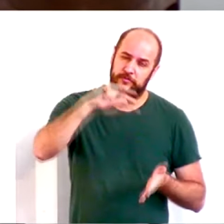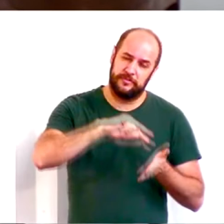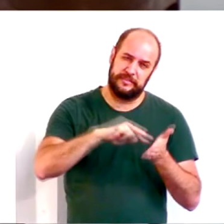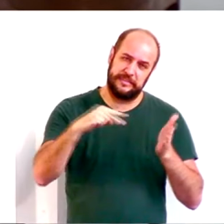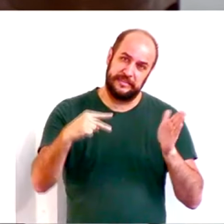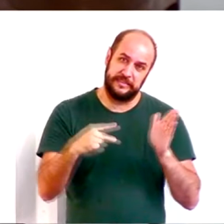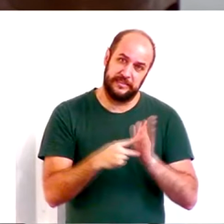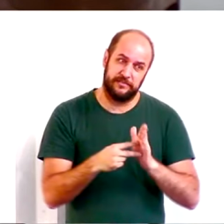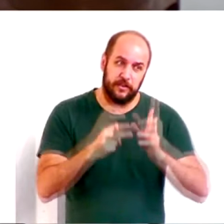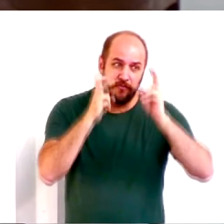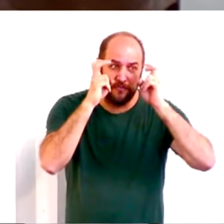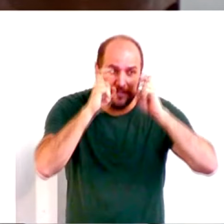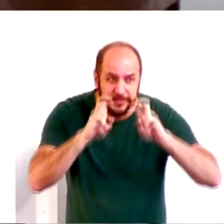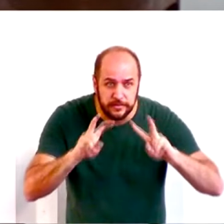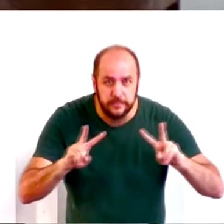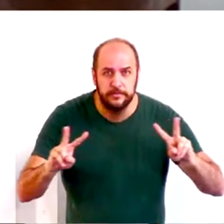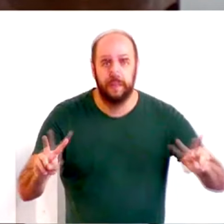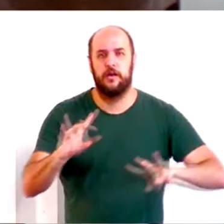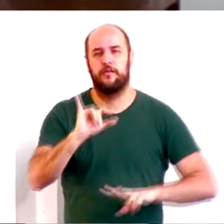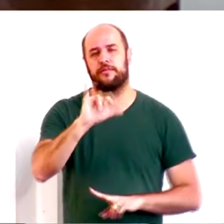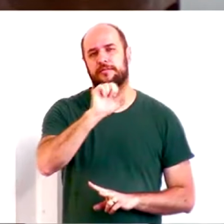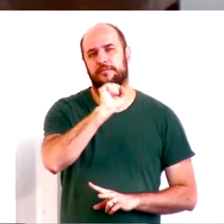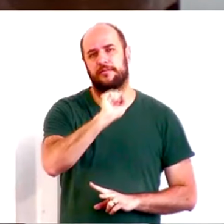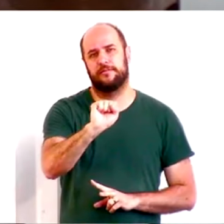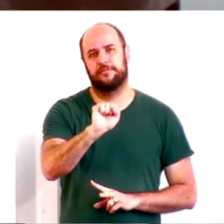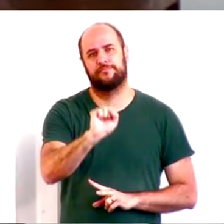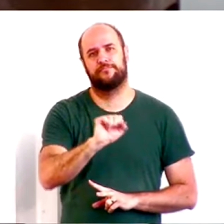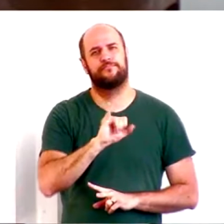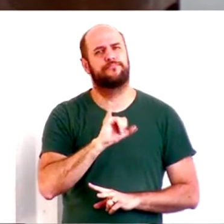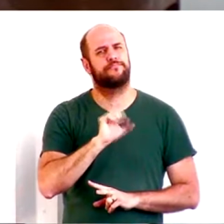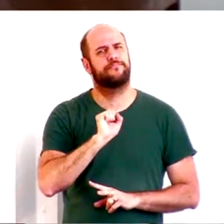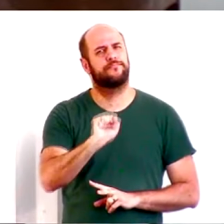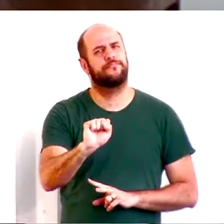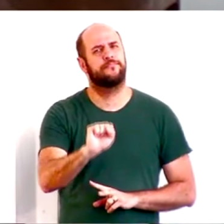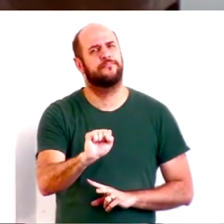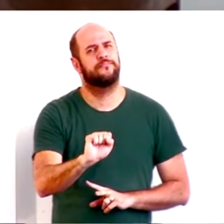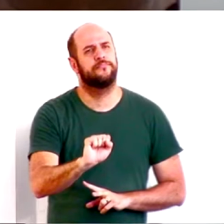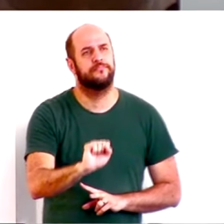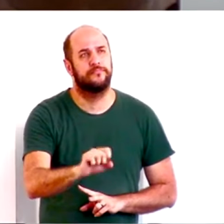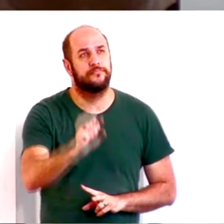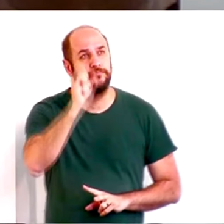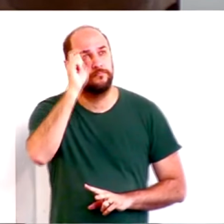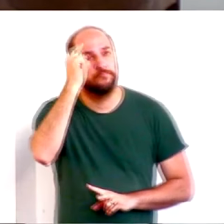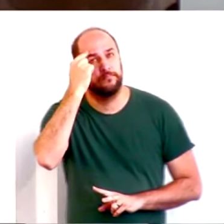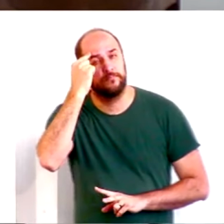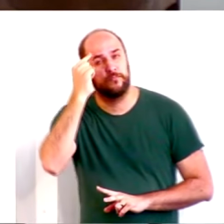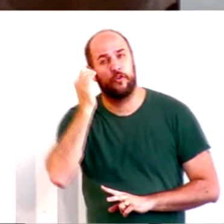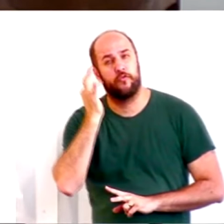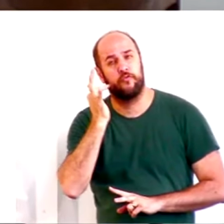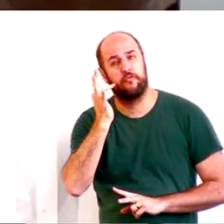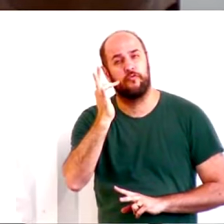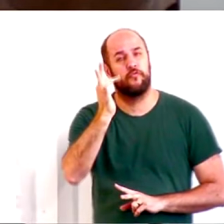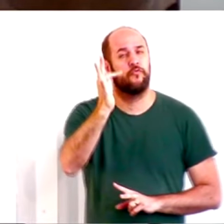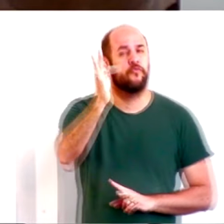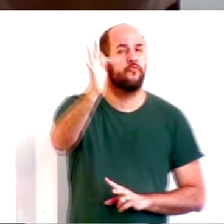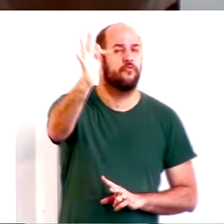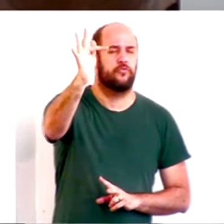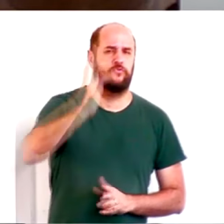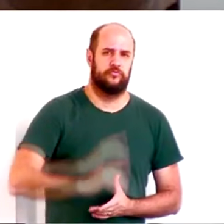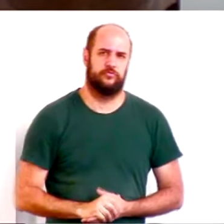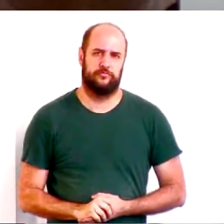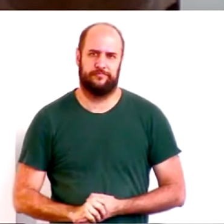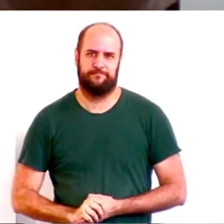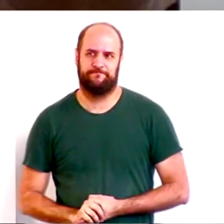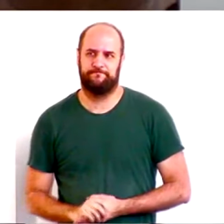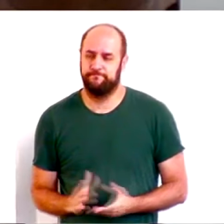na visão de Isaías Isaías contemplou um futuro muito distante do tempo dele mas